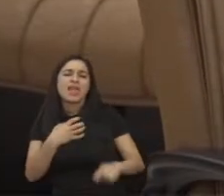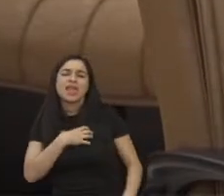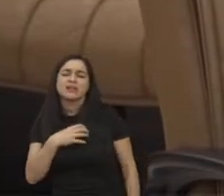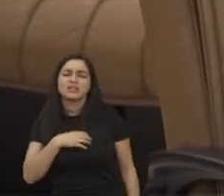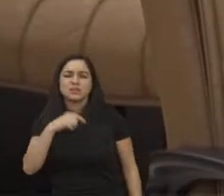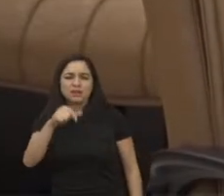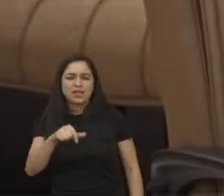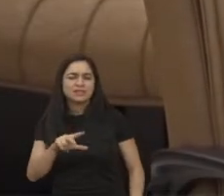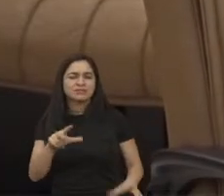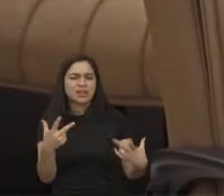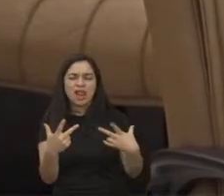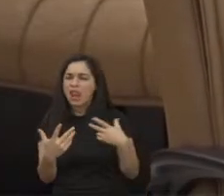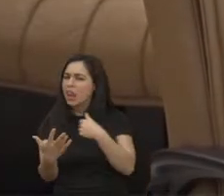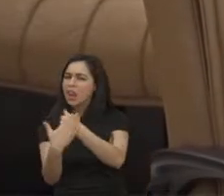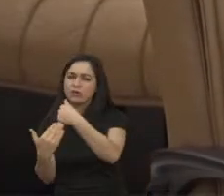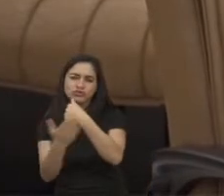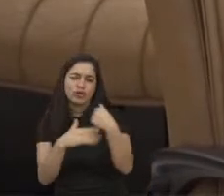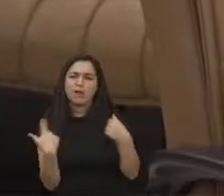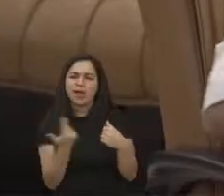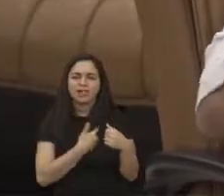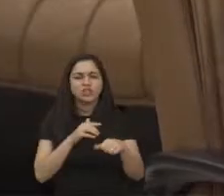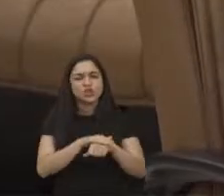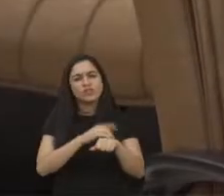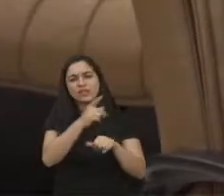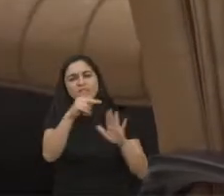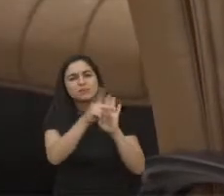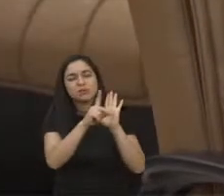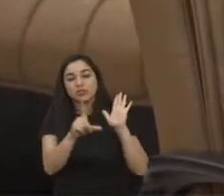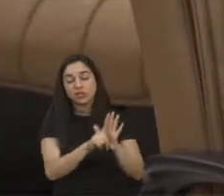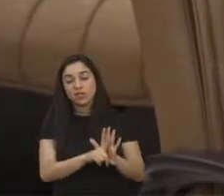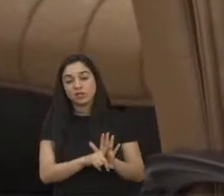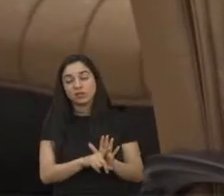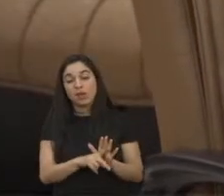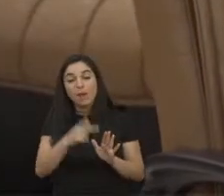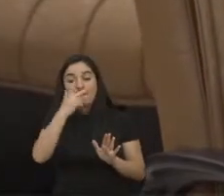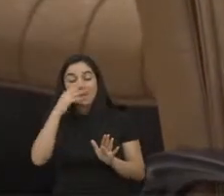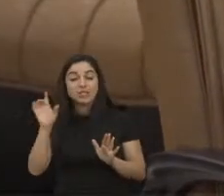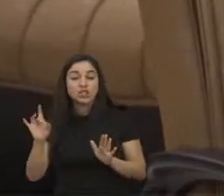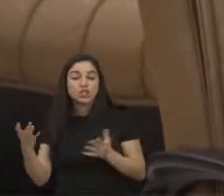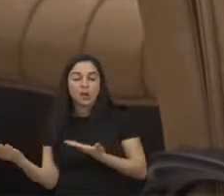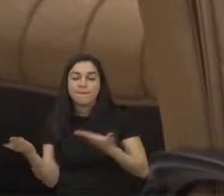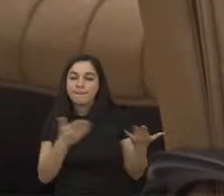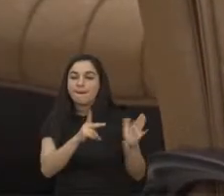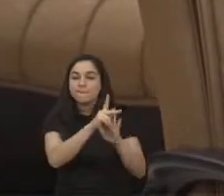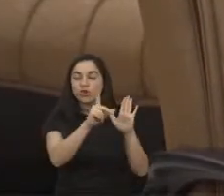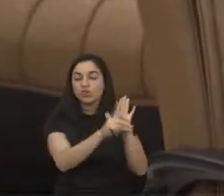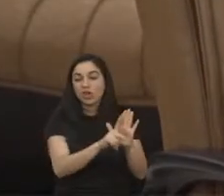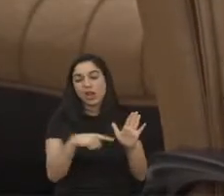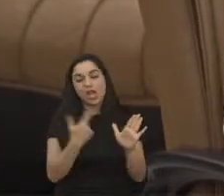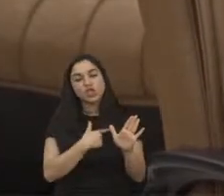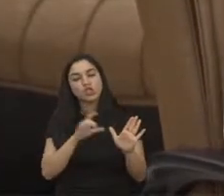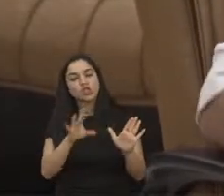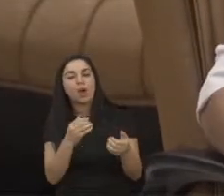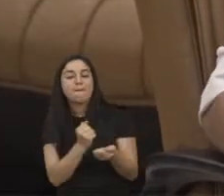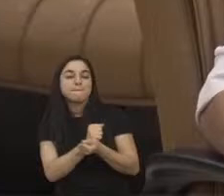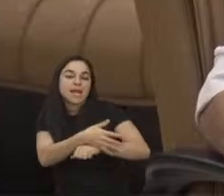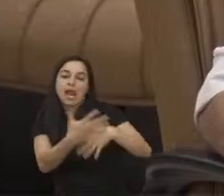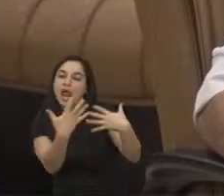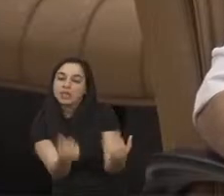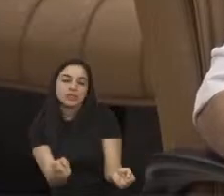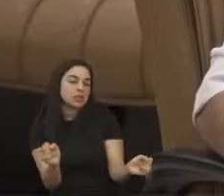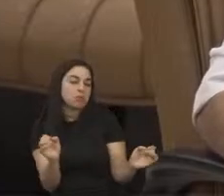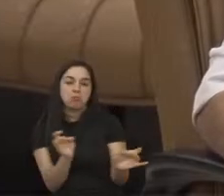para conversar de fato sobre esses projetos. Me parece que esses projetos são apresentados para essa casa, e essa casa tem o papel de aceitar, e